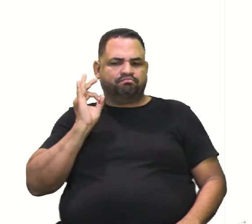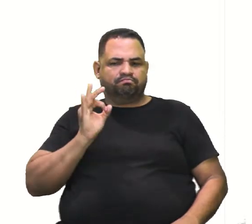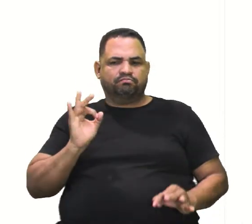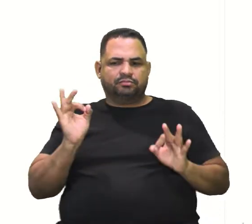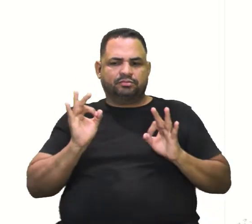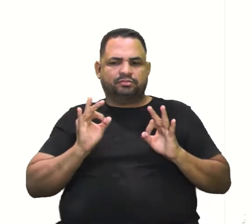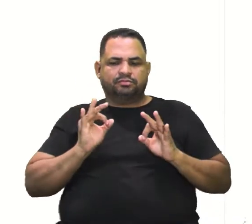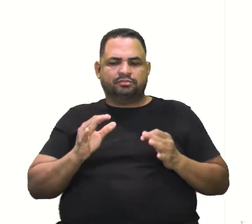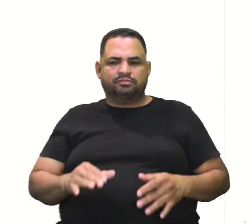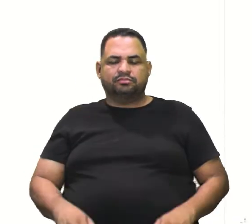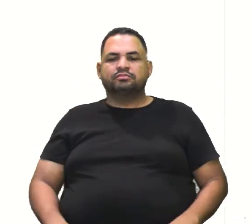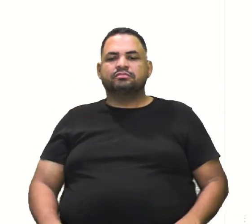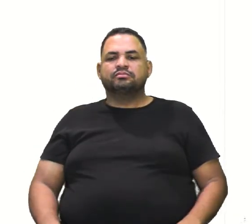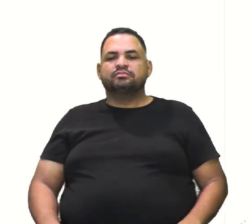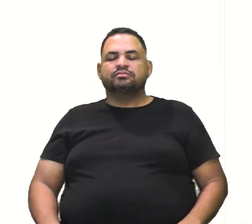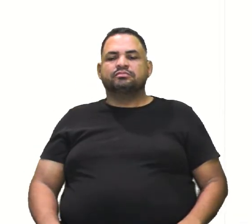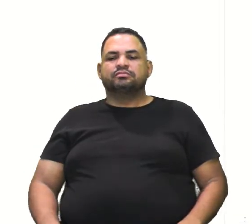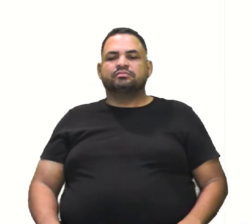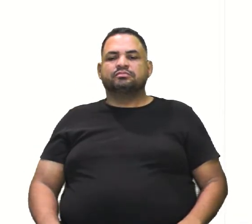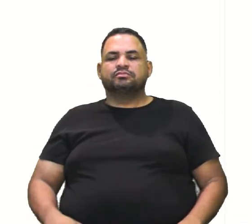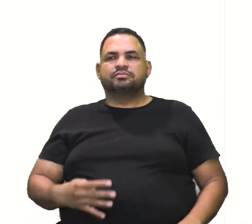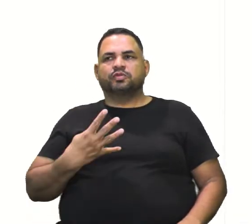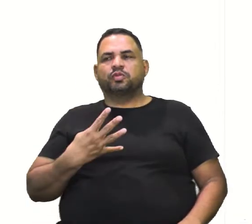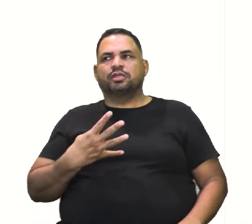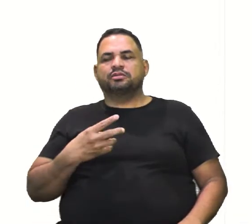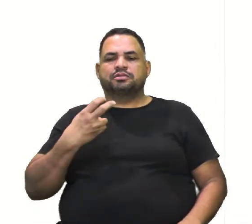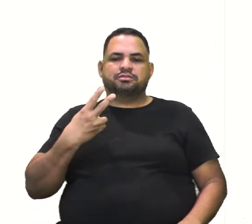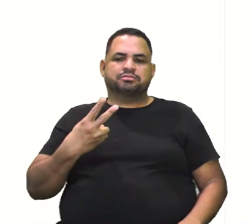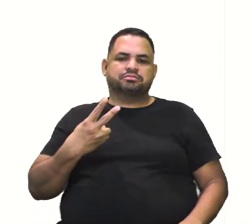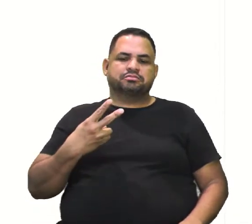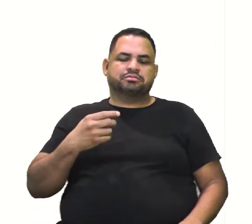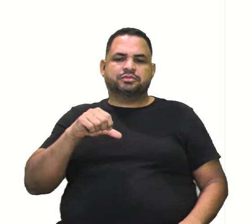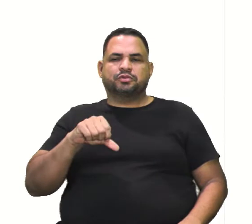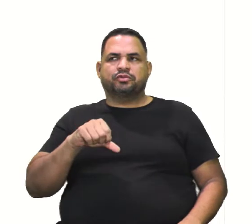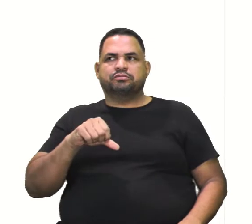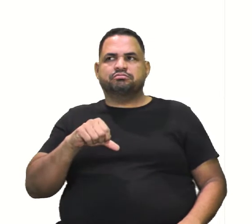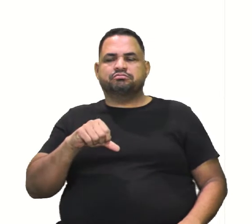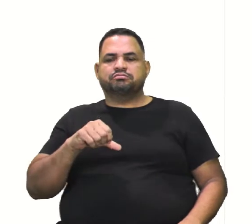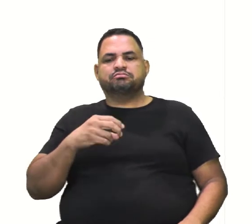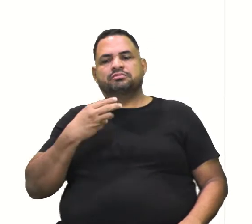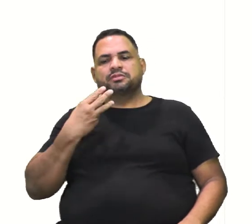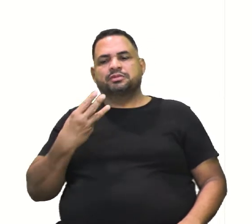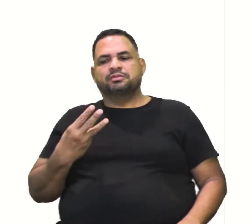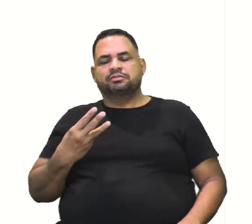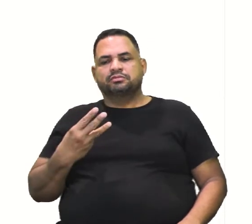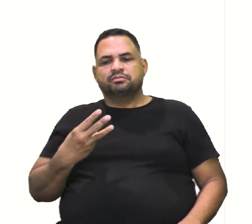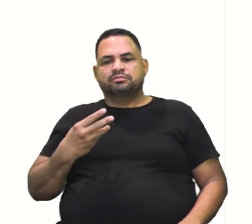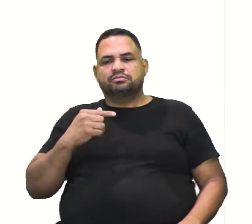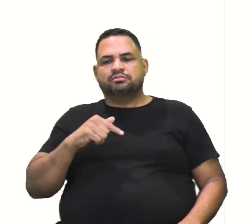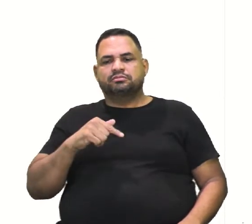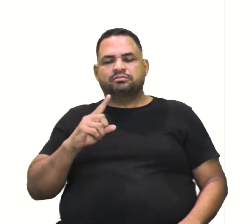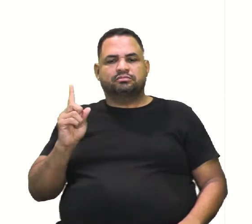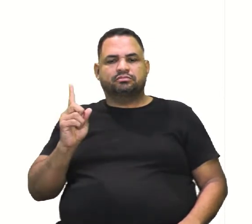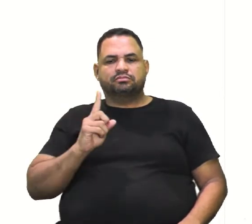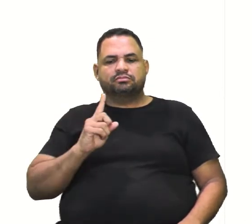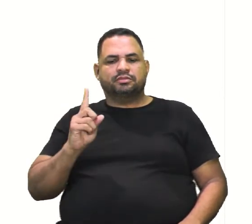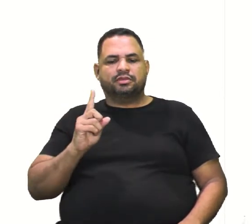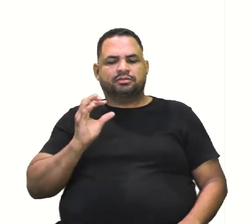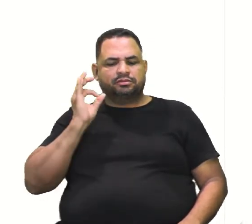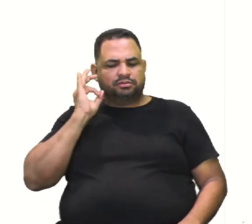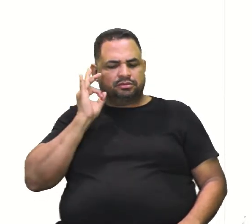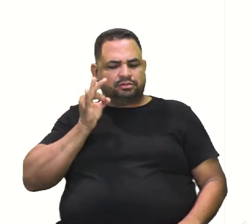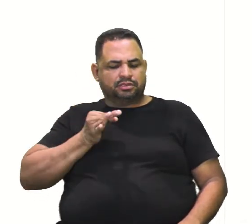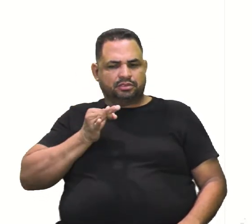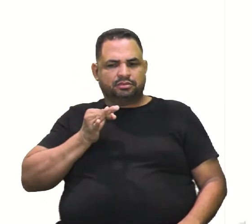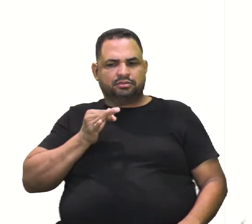raiz quadrada de 4, que é 2, e depois a raiz quadrada de 9, que é 3. Isso. A raiz quadrada de 7 é um número não exato. E é